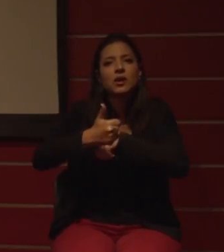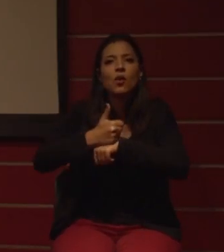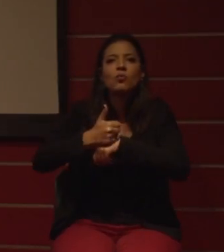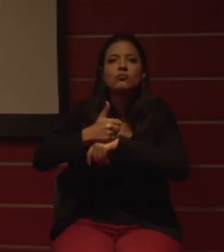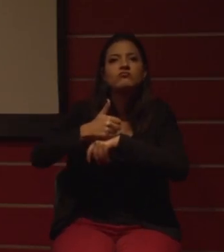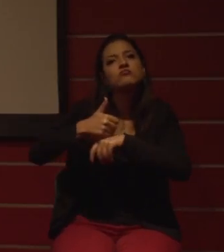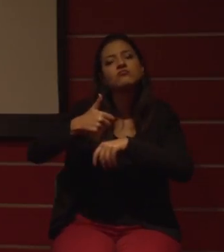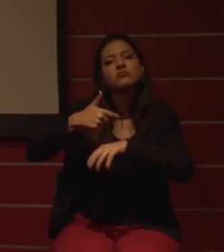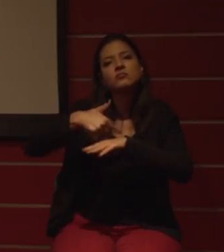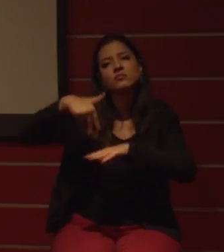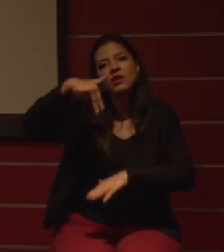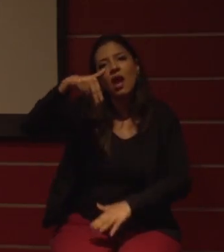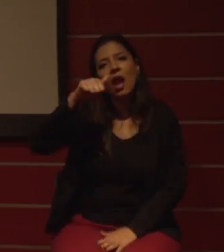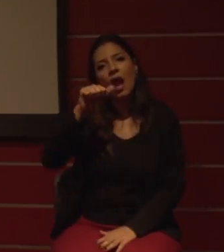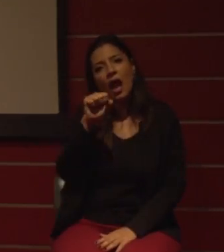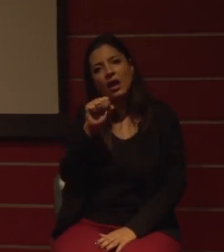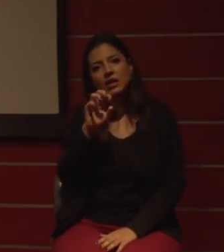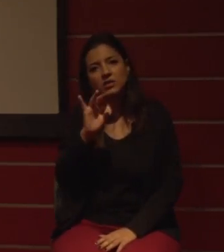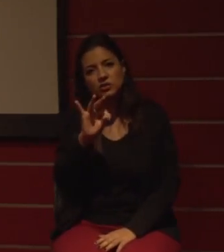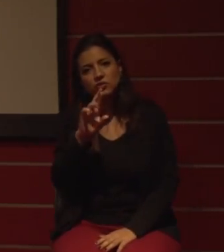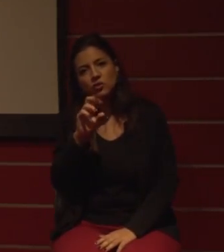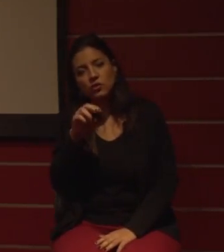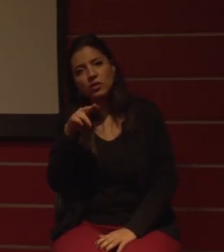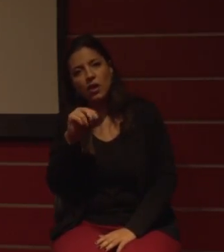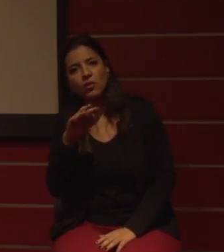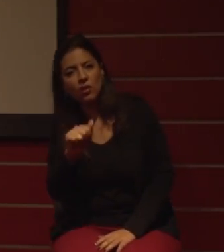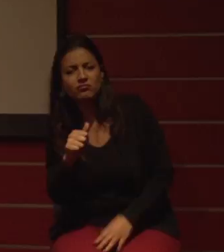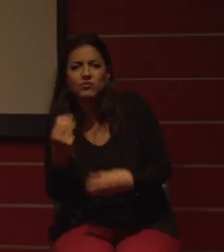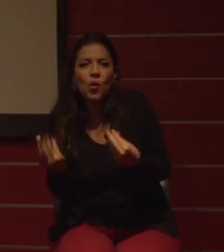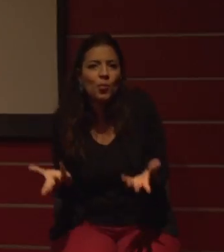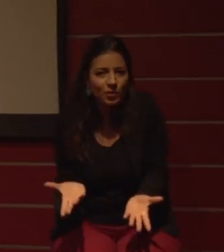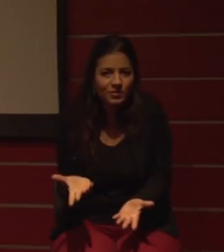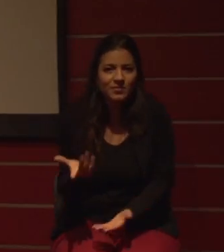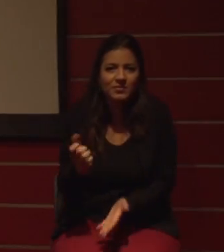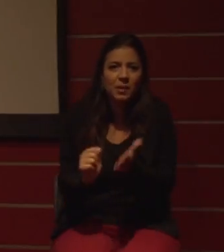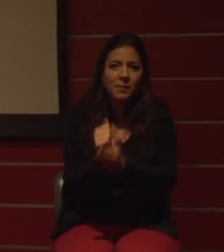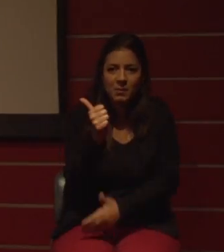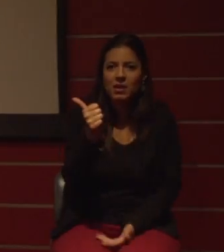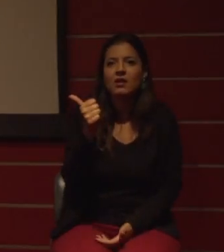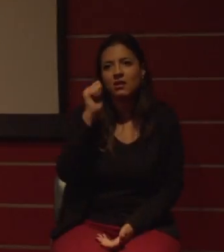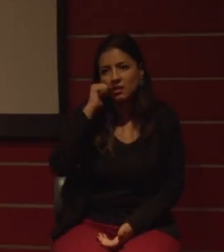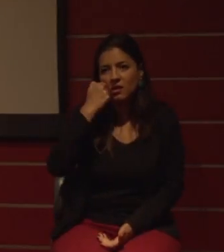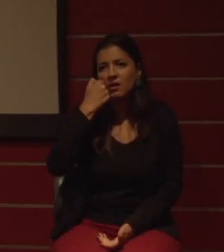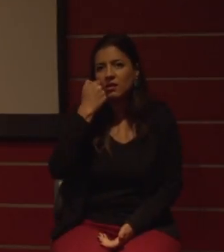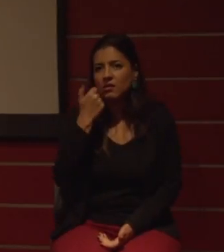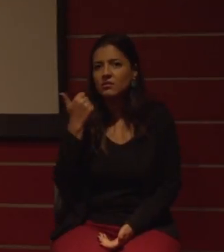personagem que ela realmente foi a primeira eh a primeira astronauta